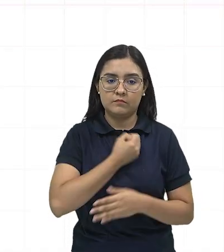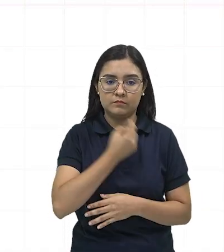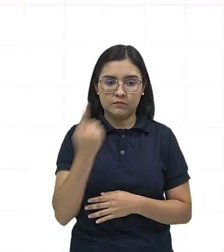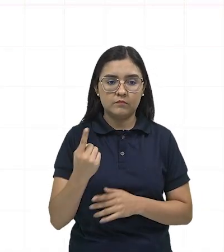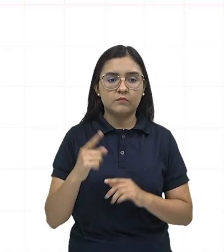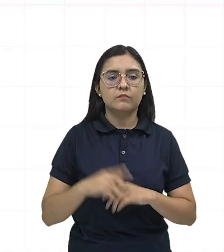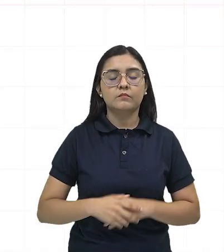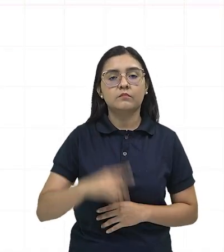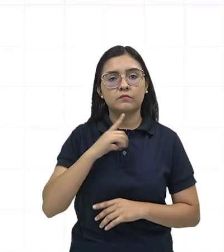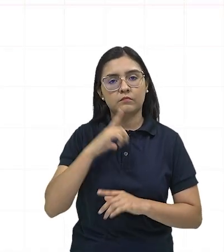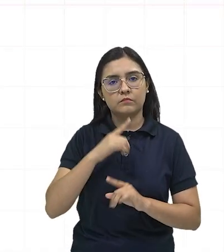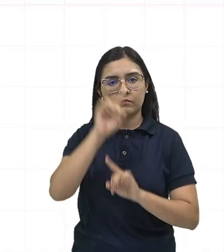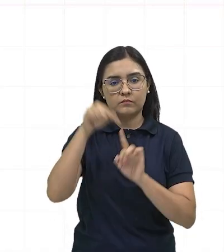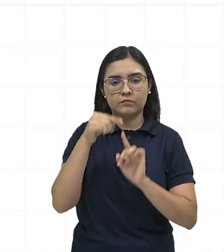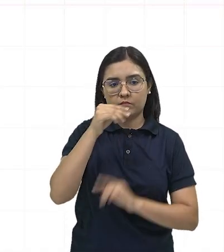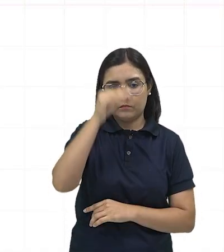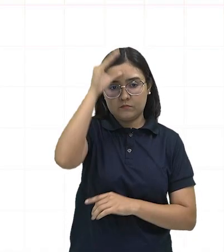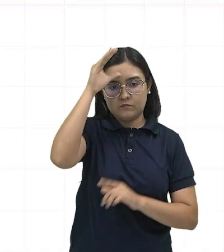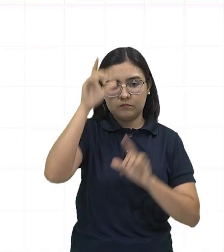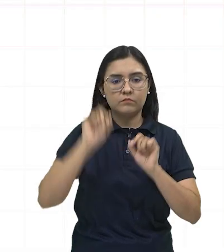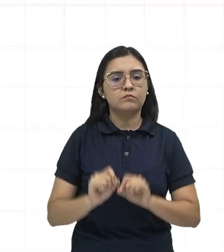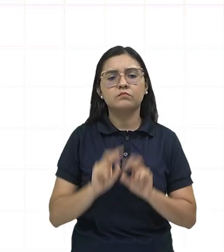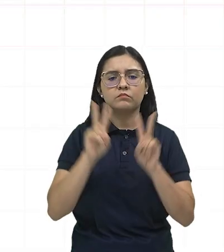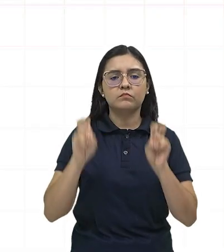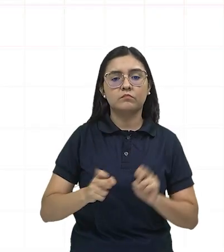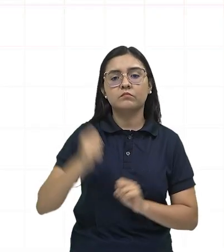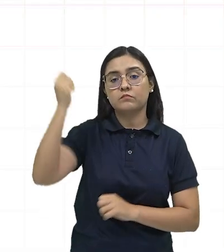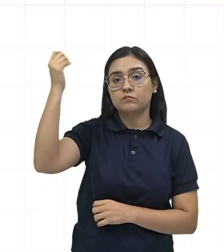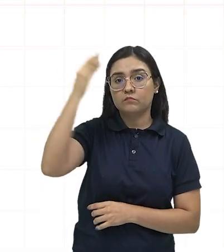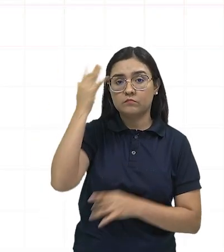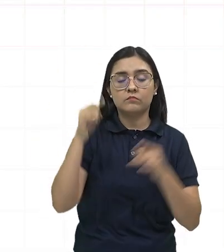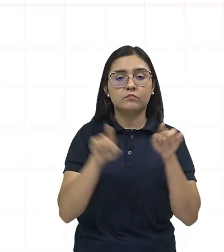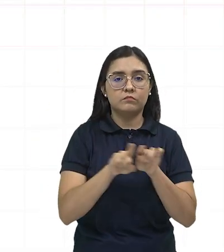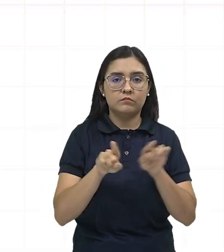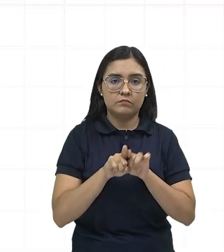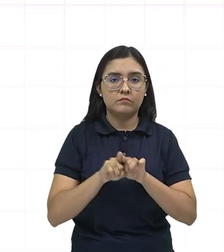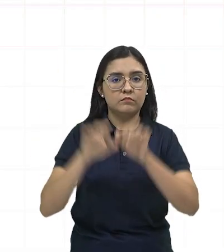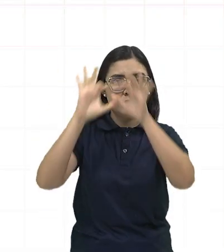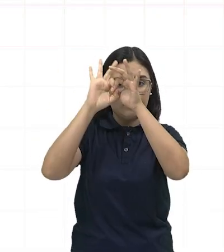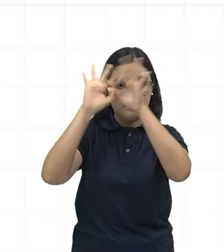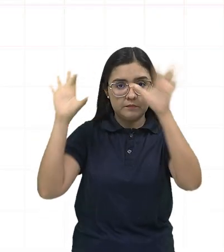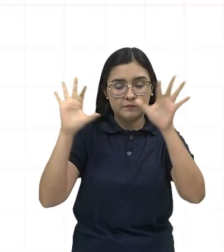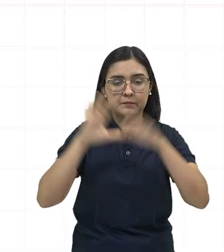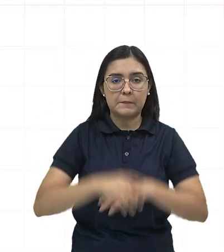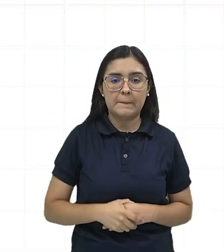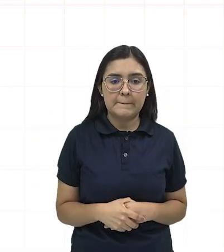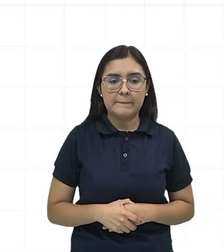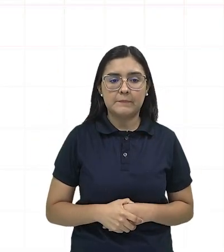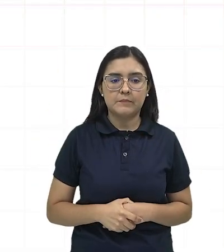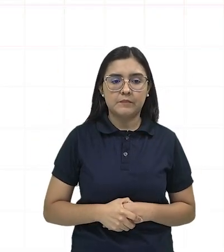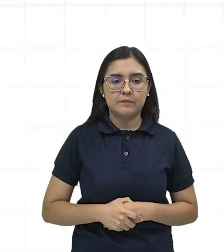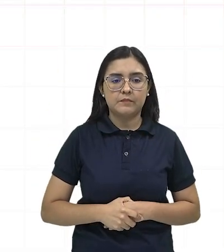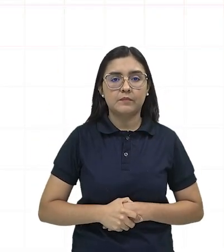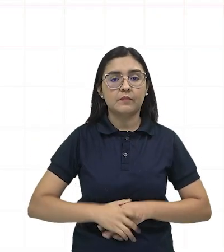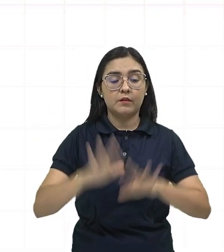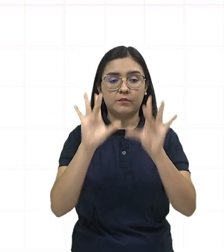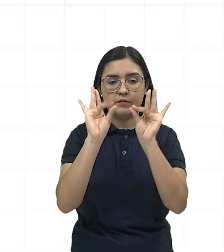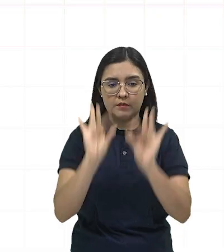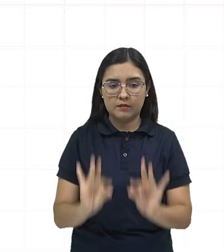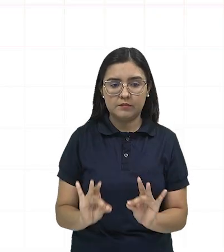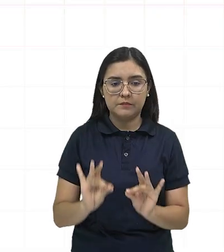1 tem como objeto de conhecimento a questão do iluminismo e do liberalismo. E para o